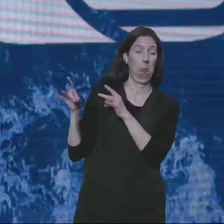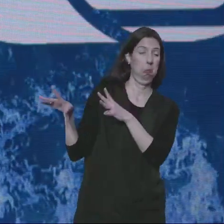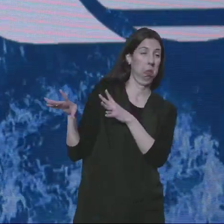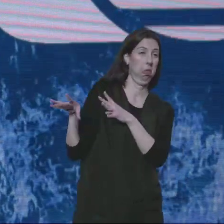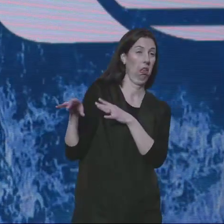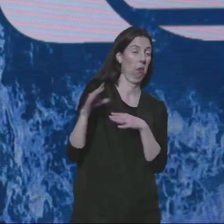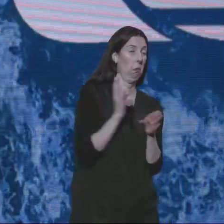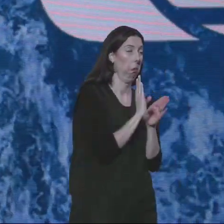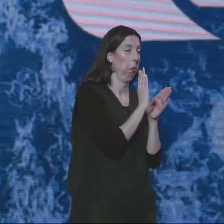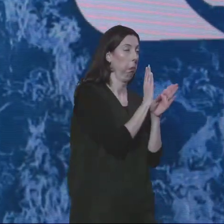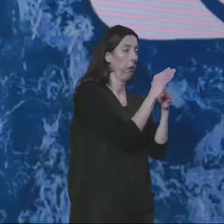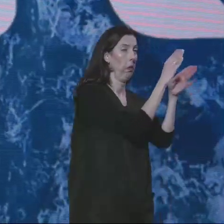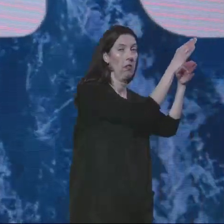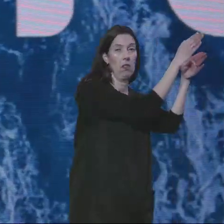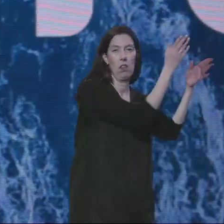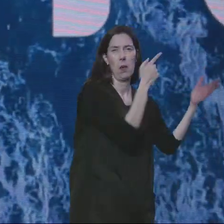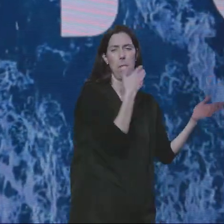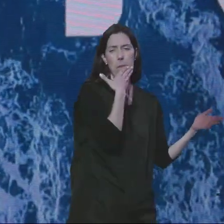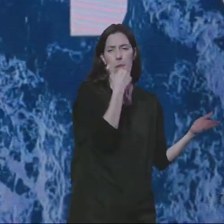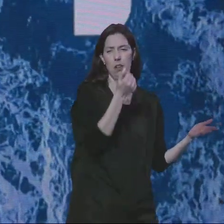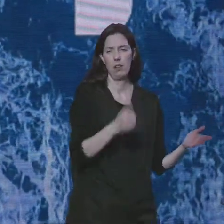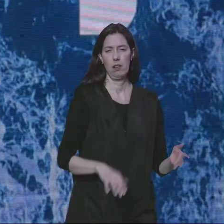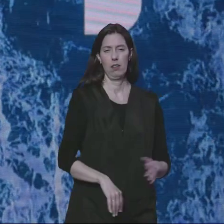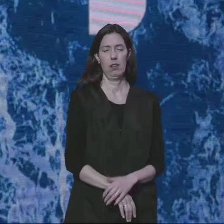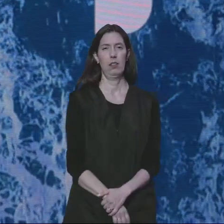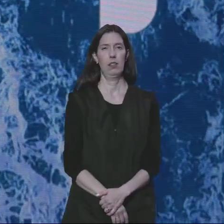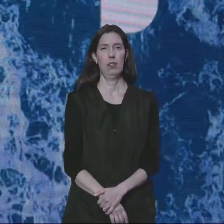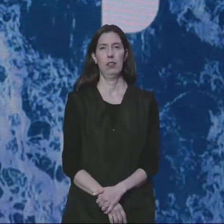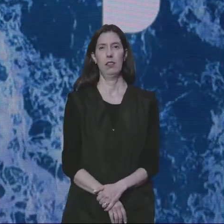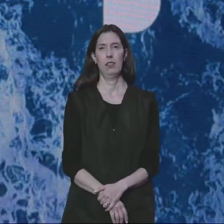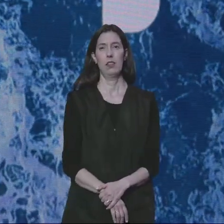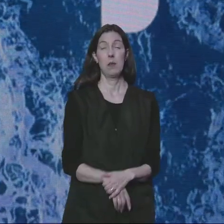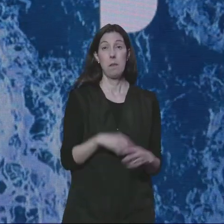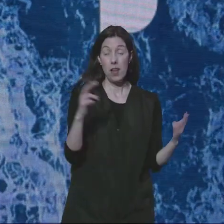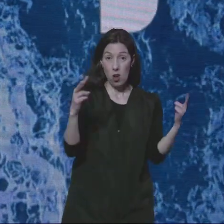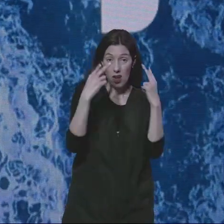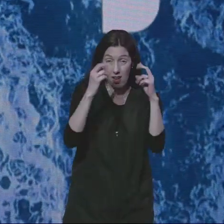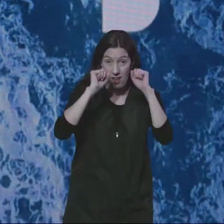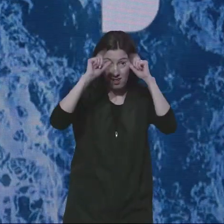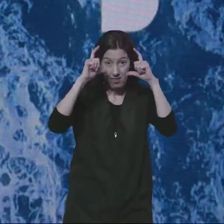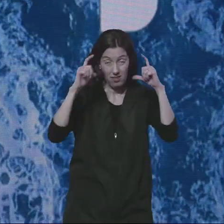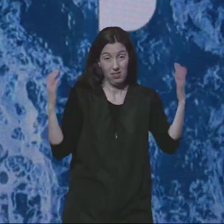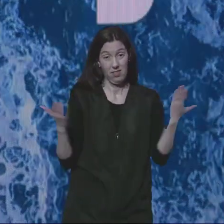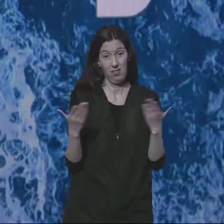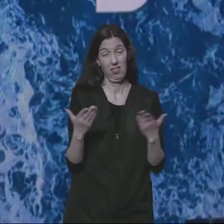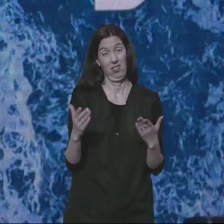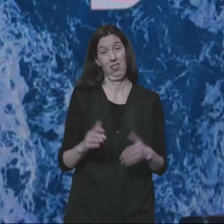Deixa, teu pai vai ficar bravo com você, vai passar. Presta atenção nisso.